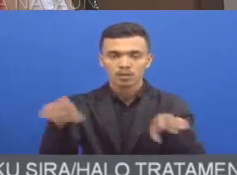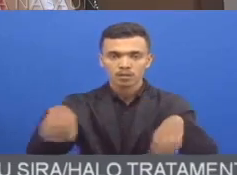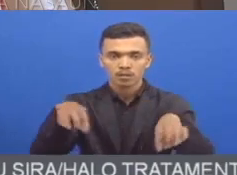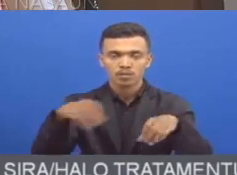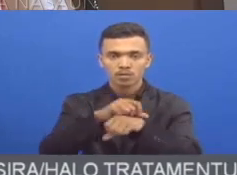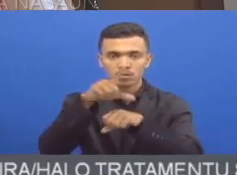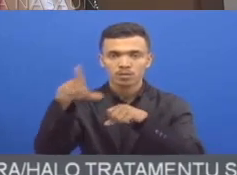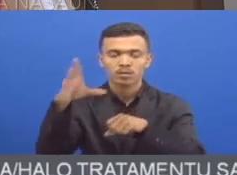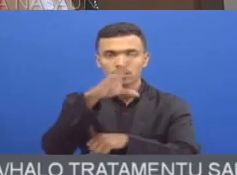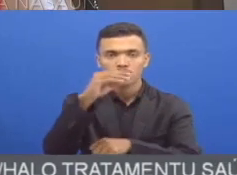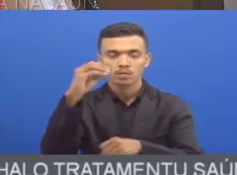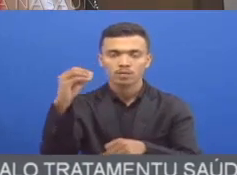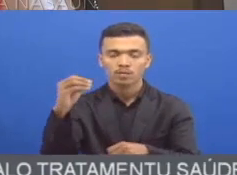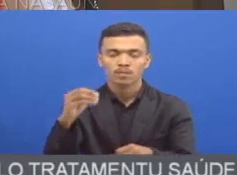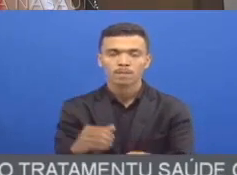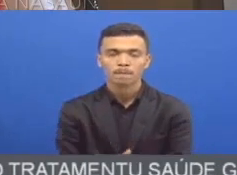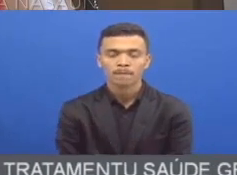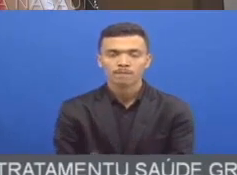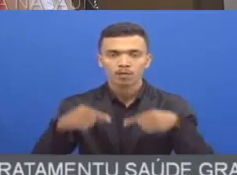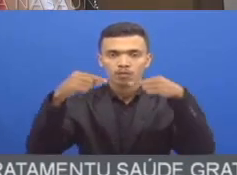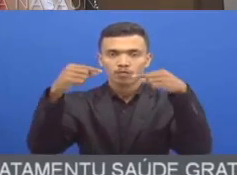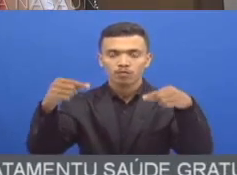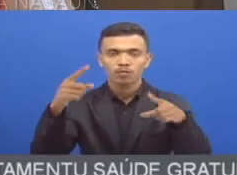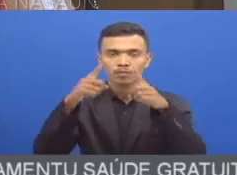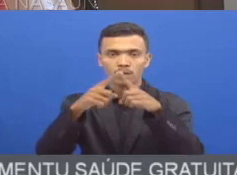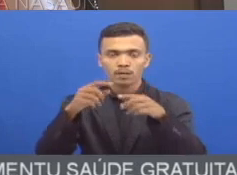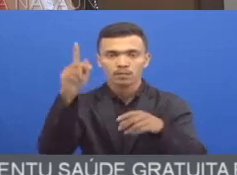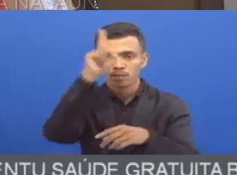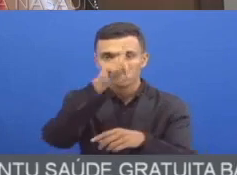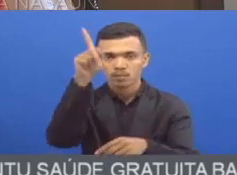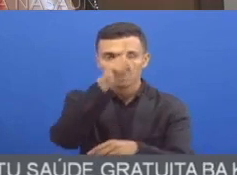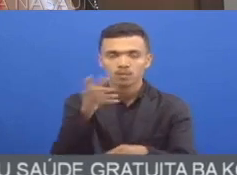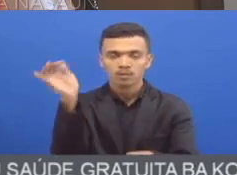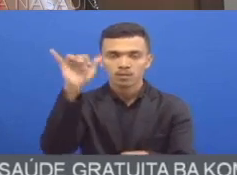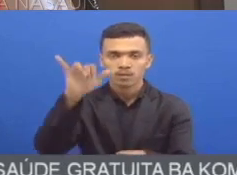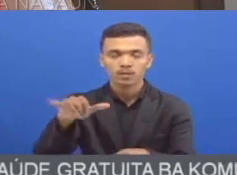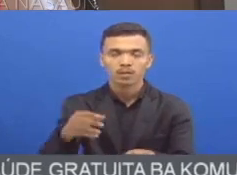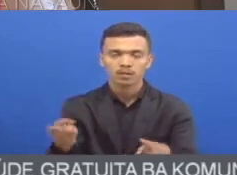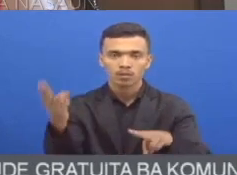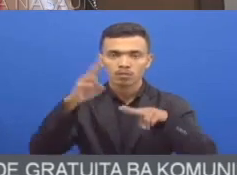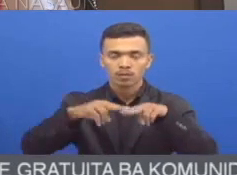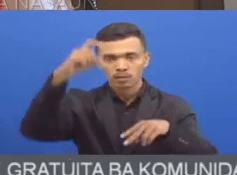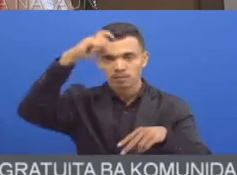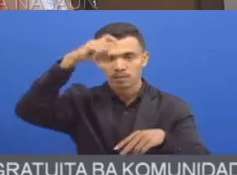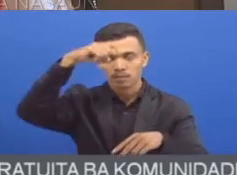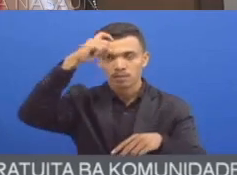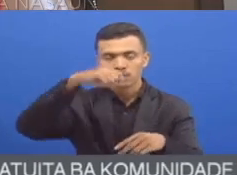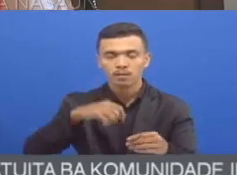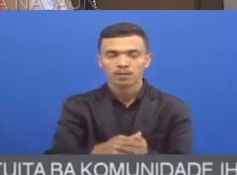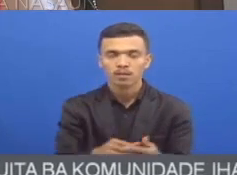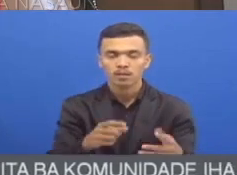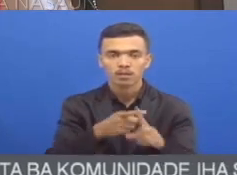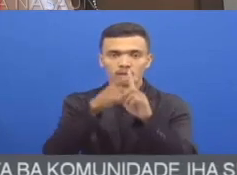sira nomos fomos bibang ba iha itenia pesquisador sira hodi aumenta serinha capacidade